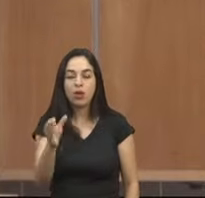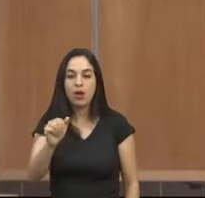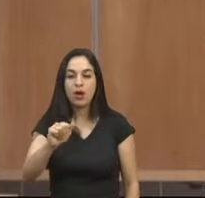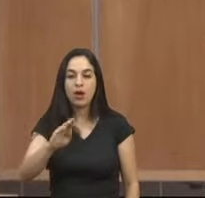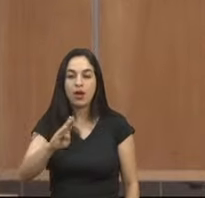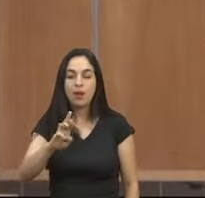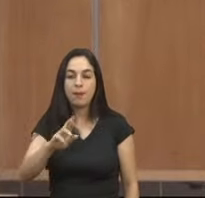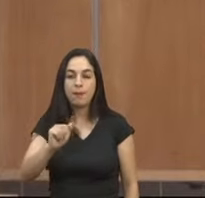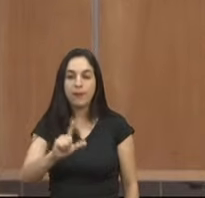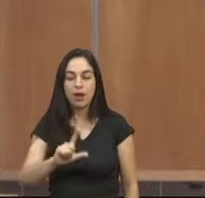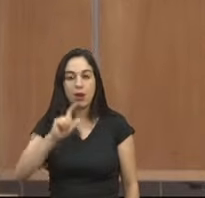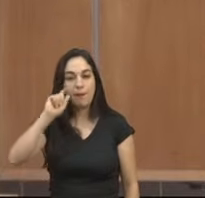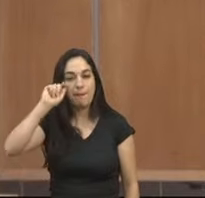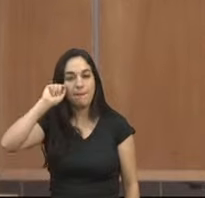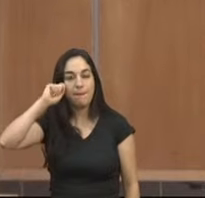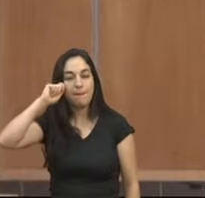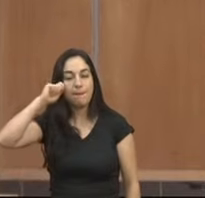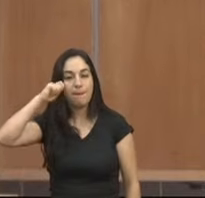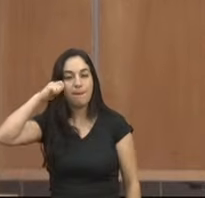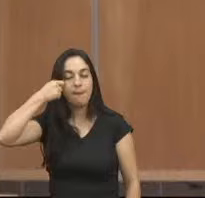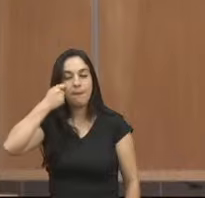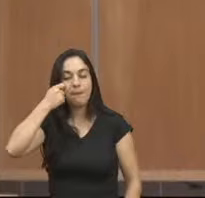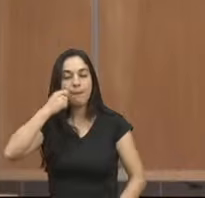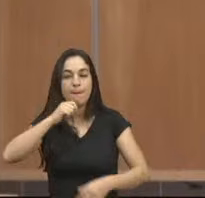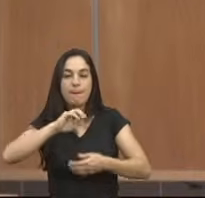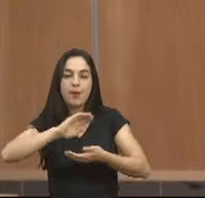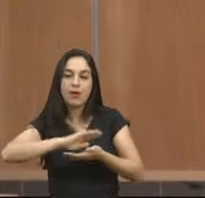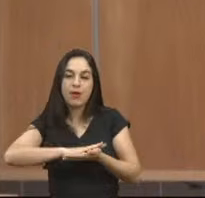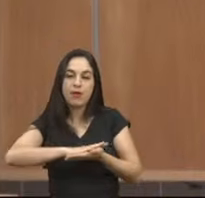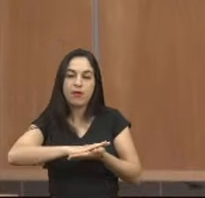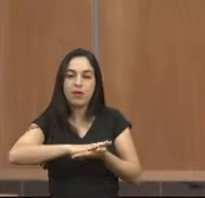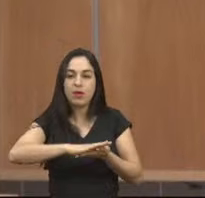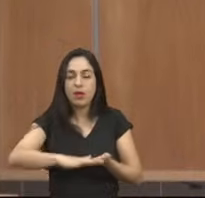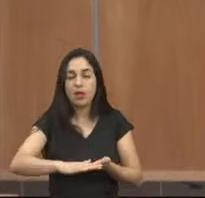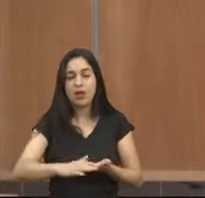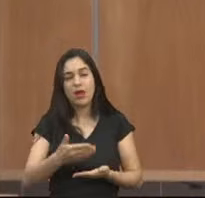Essa Ramiro Cabral já faz muitos anos